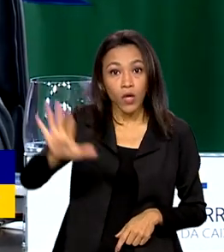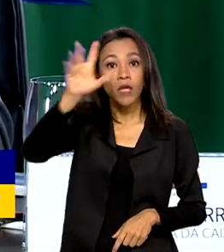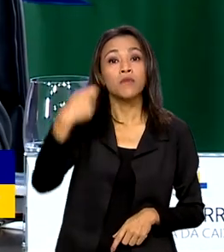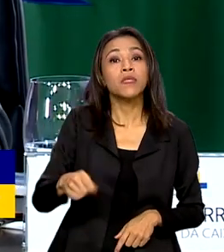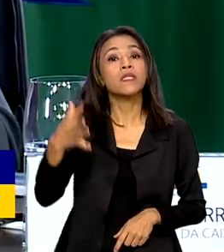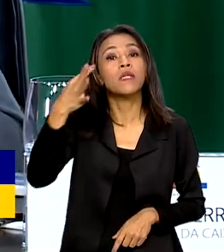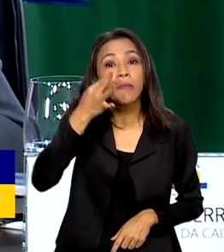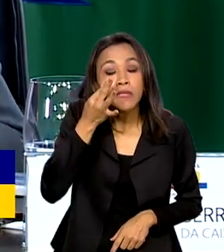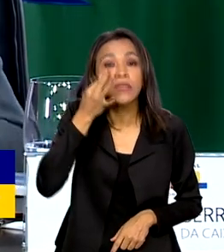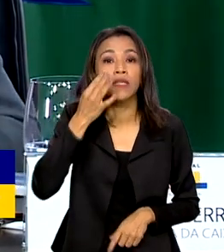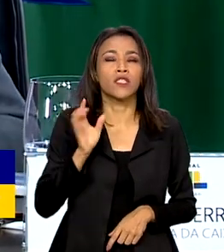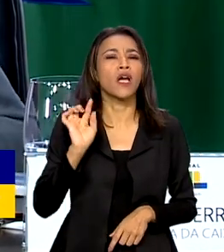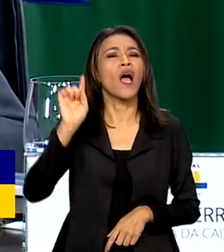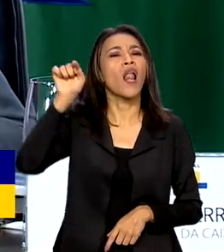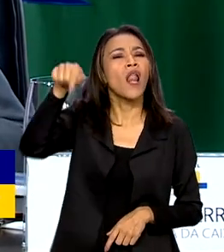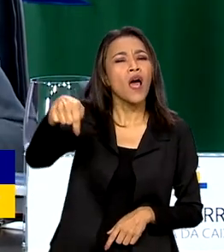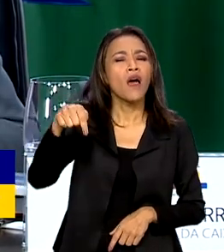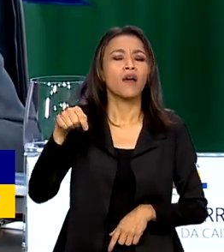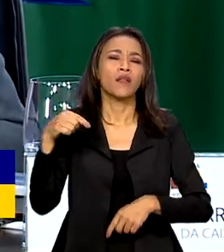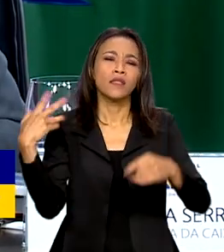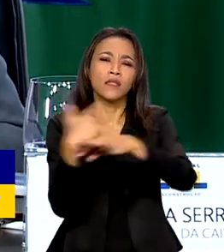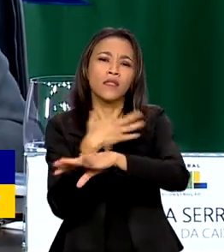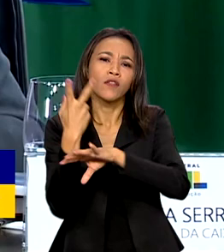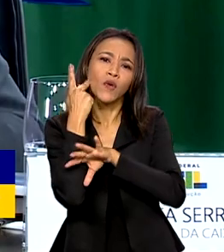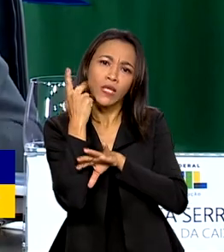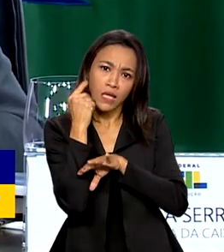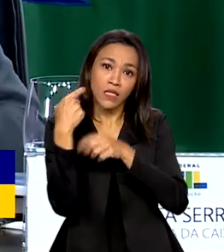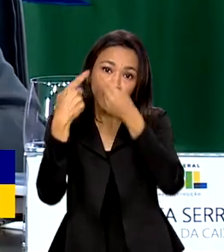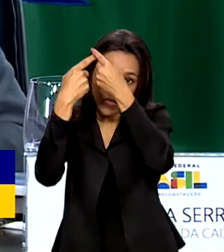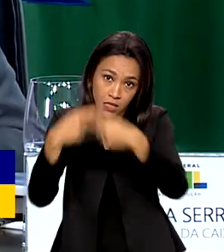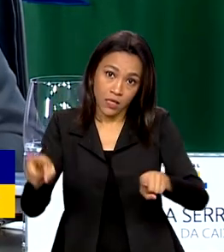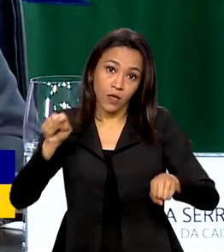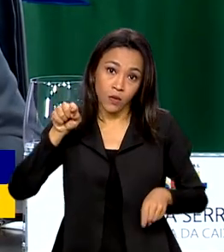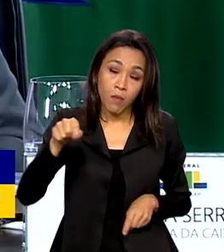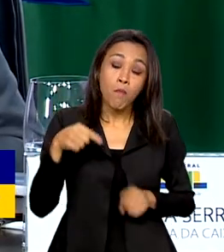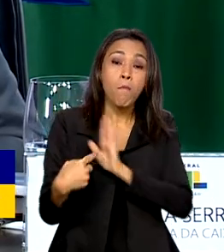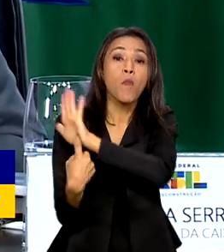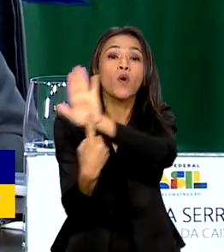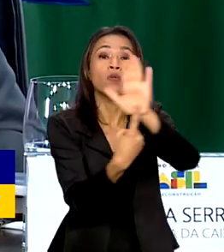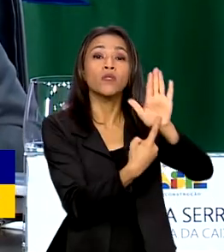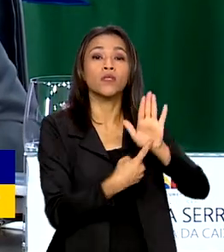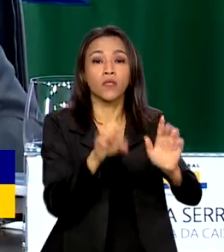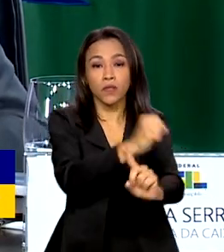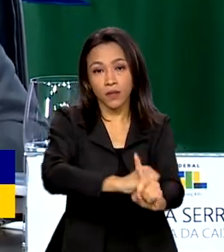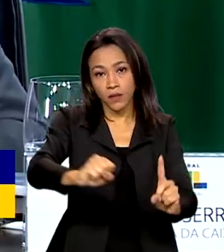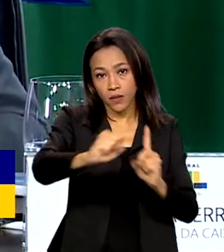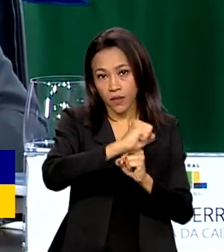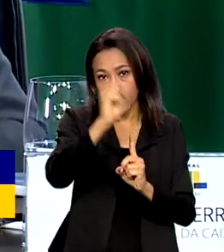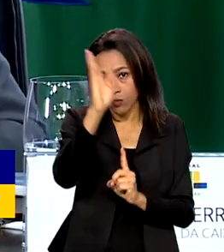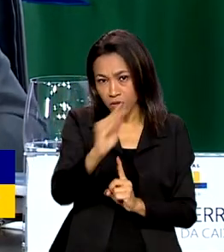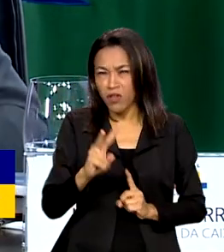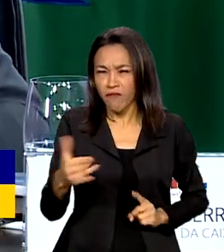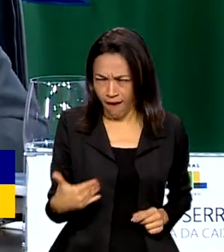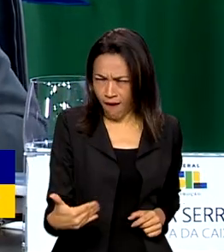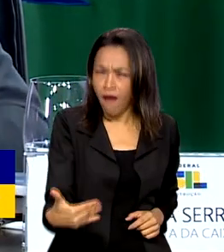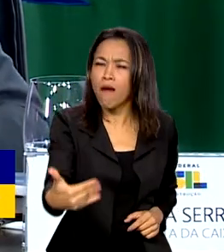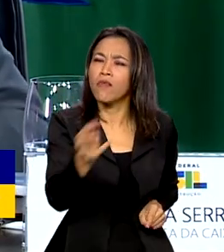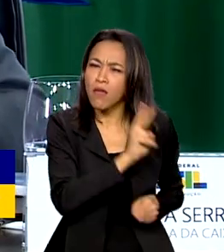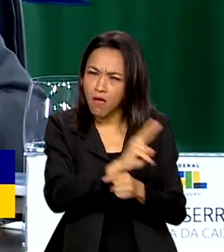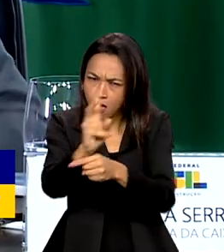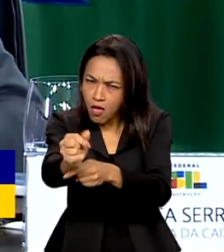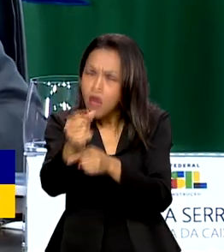Amigo lá na cidade de Fortaleza, para que a gente mostre para a sociedade brasileira que vai ter crédito,